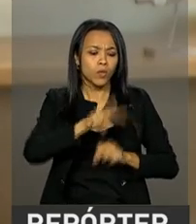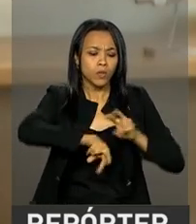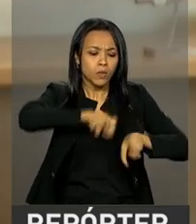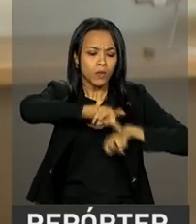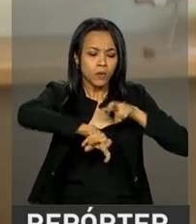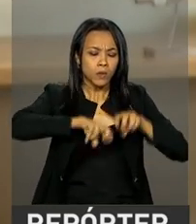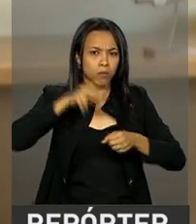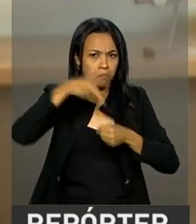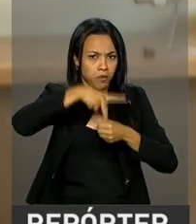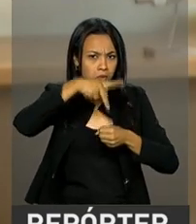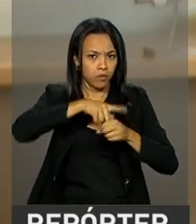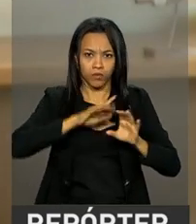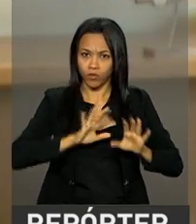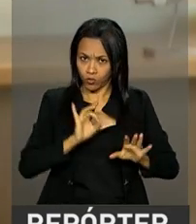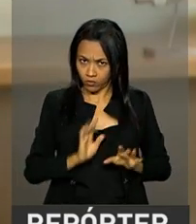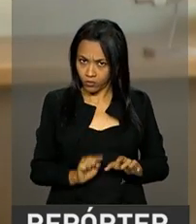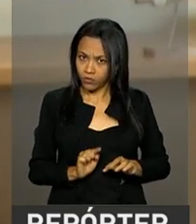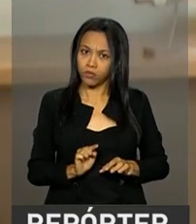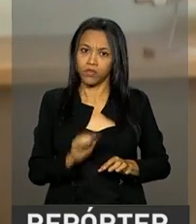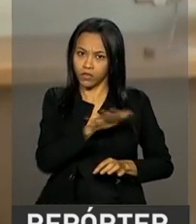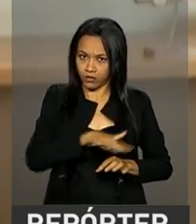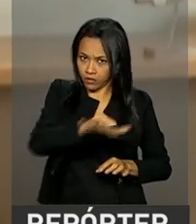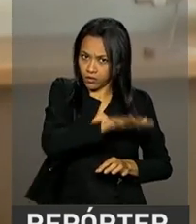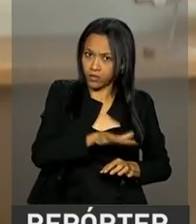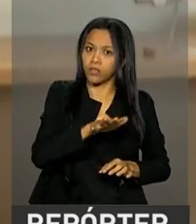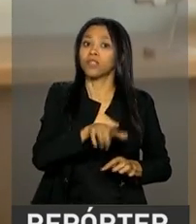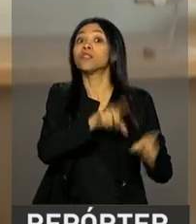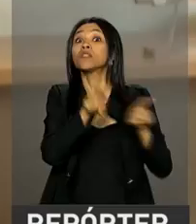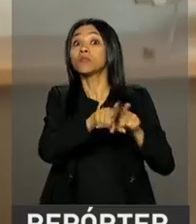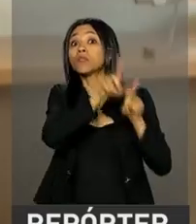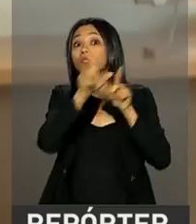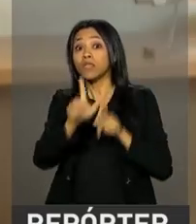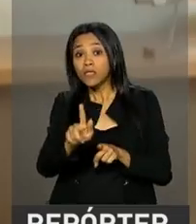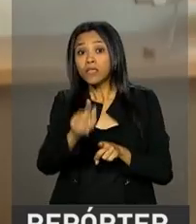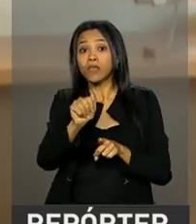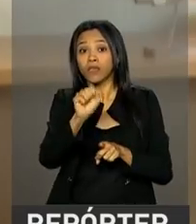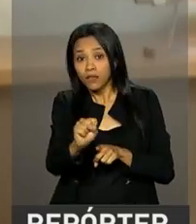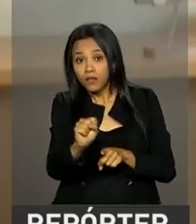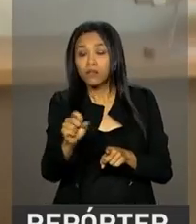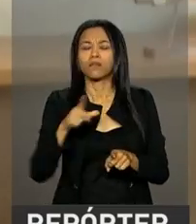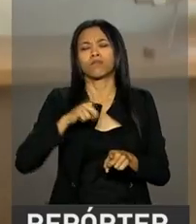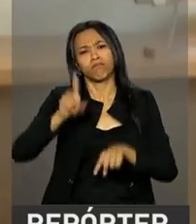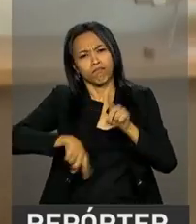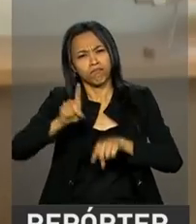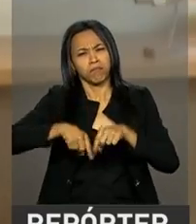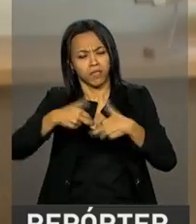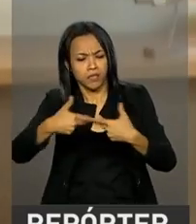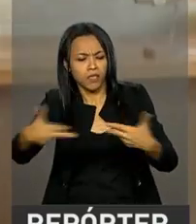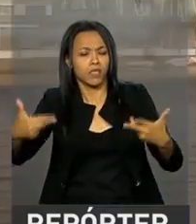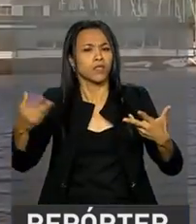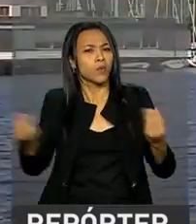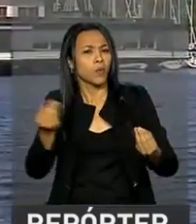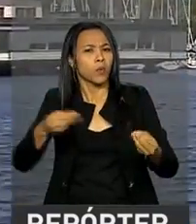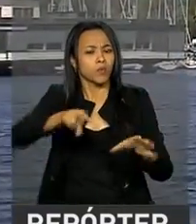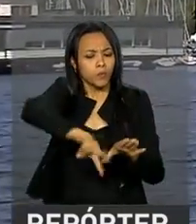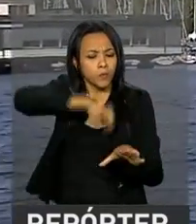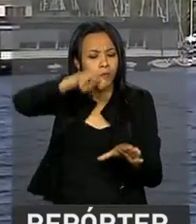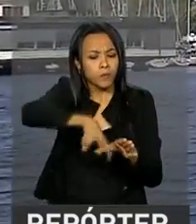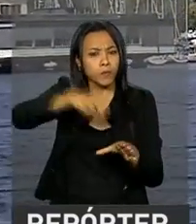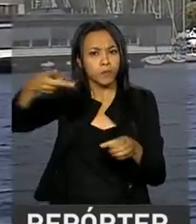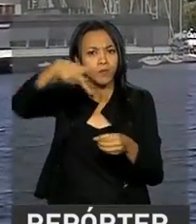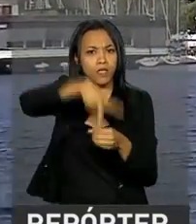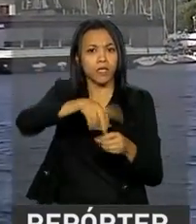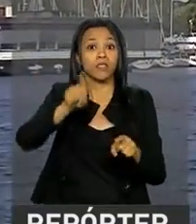petróleo onde a Noruega tá presente nessa área de óleo e gás tá na produção de equipamentos para exploração de petróleo no